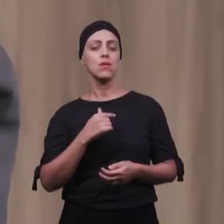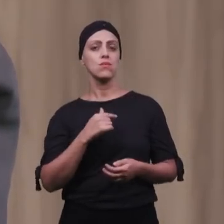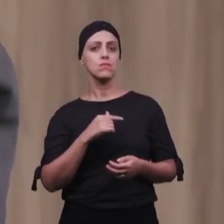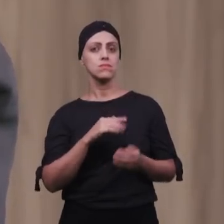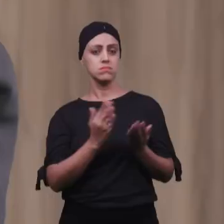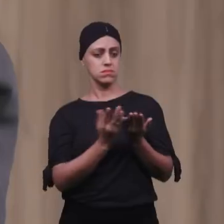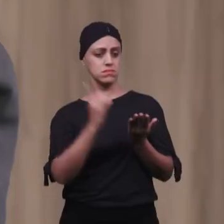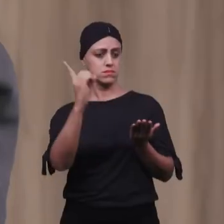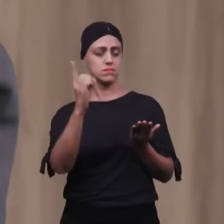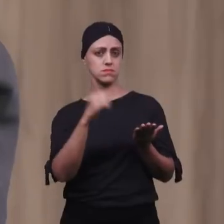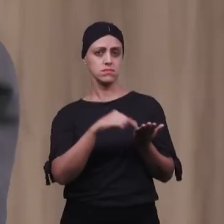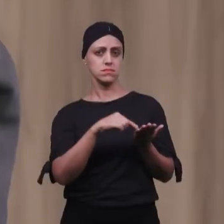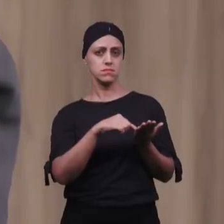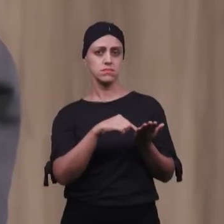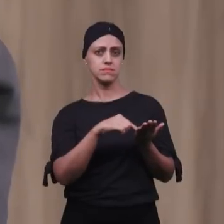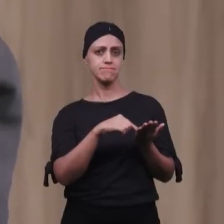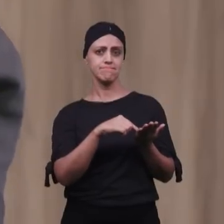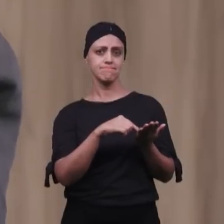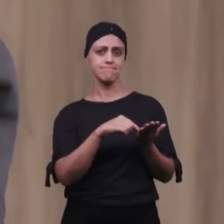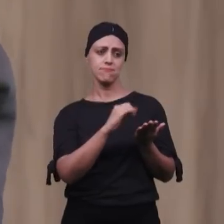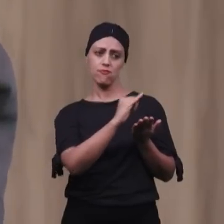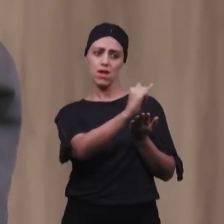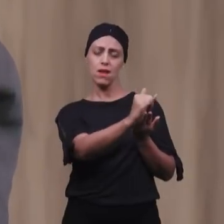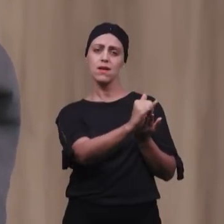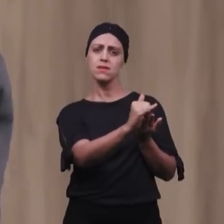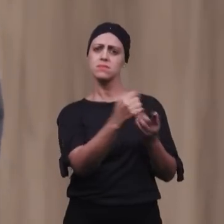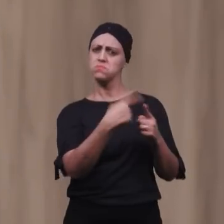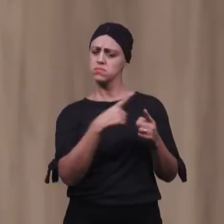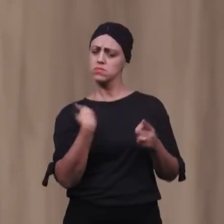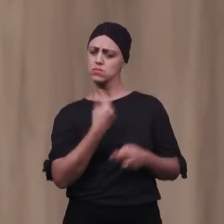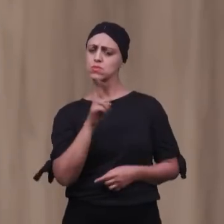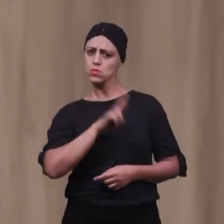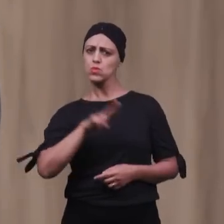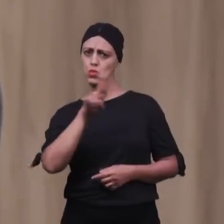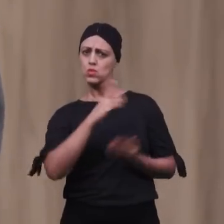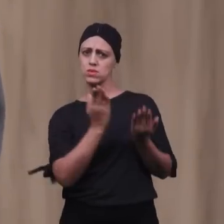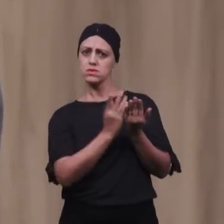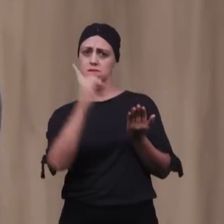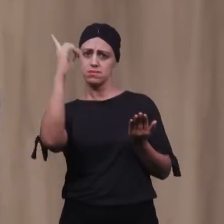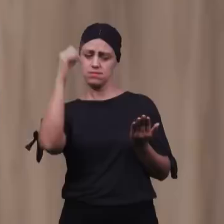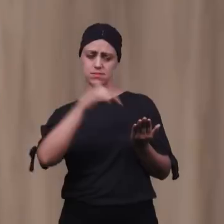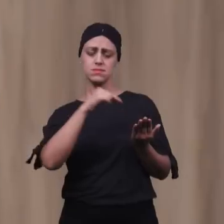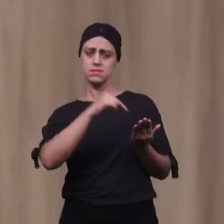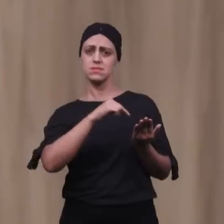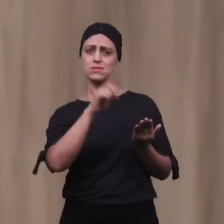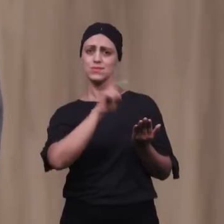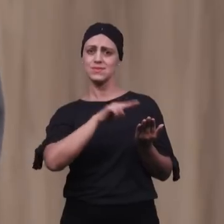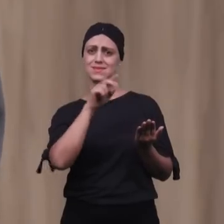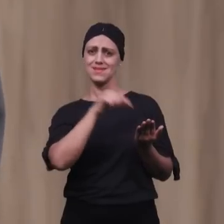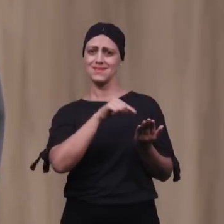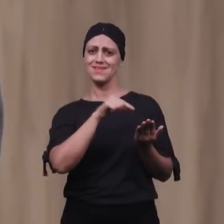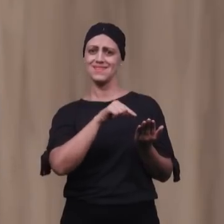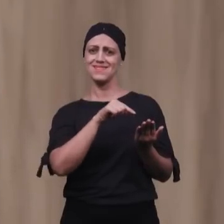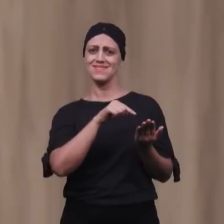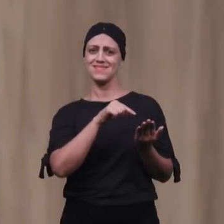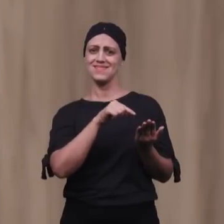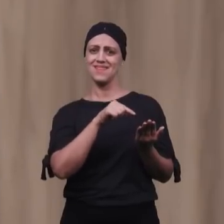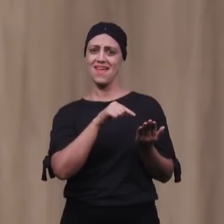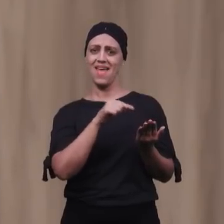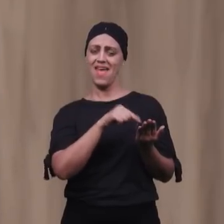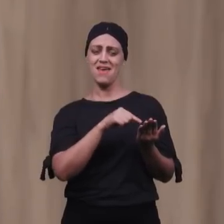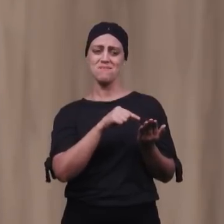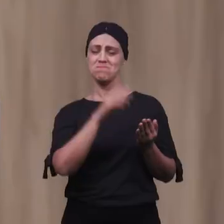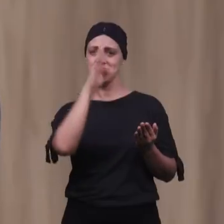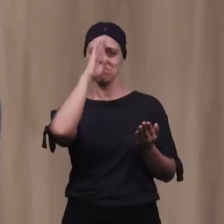porque nós usamos a palavra, né? É a palavra que é a nossa estrutura